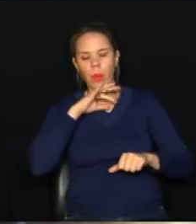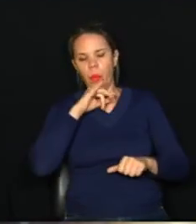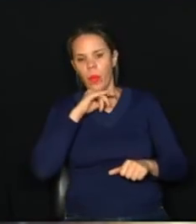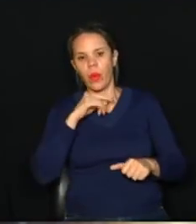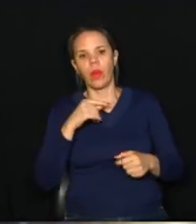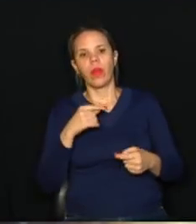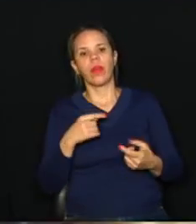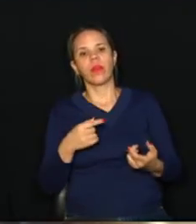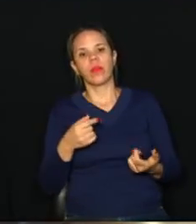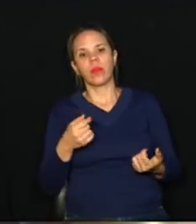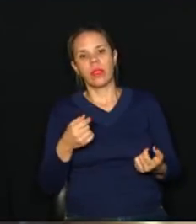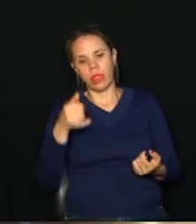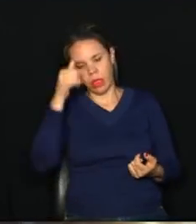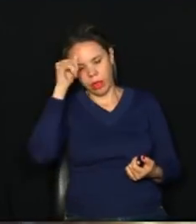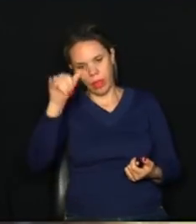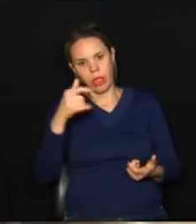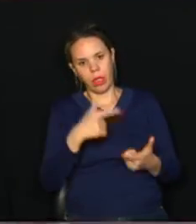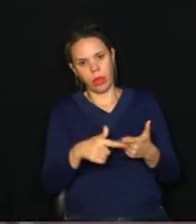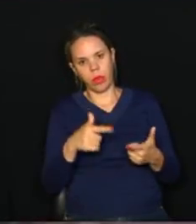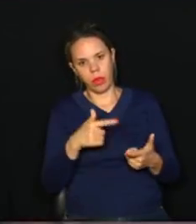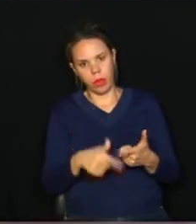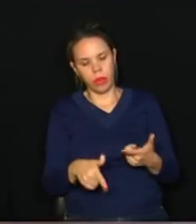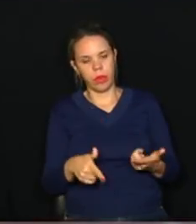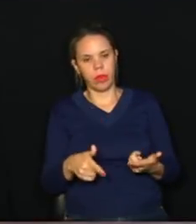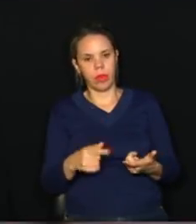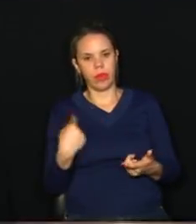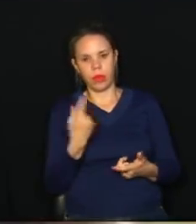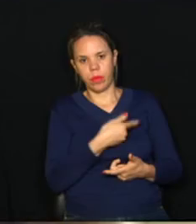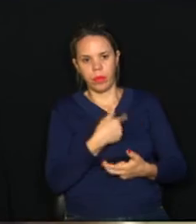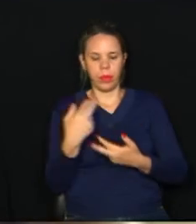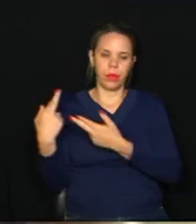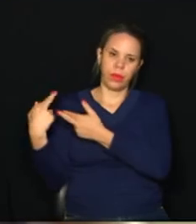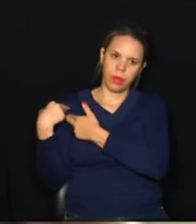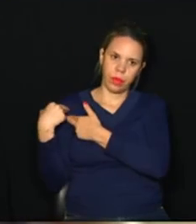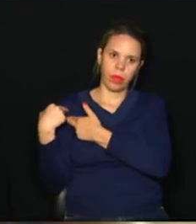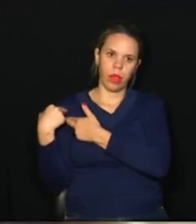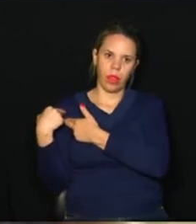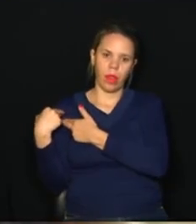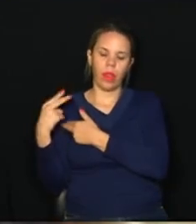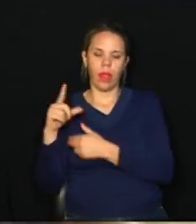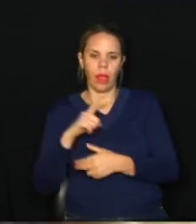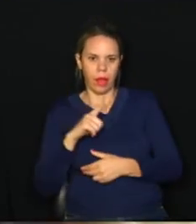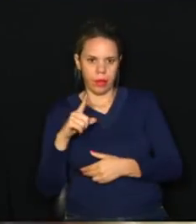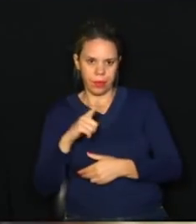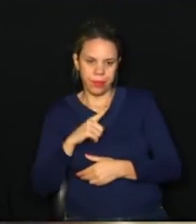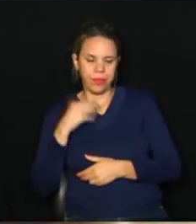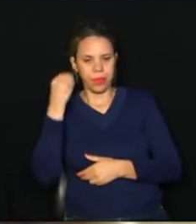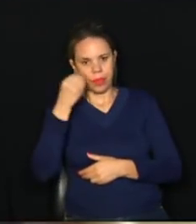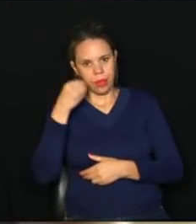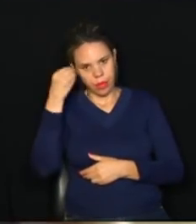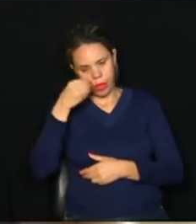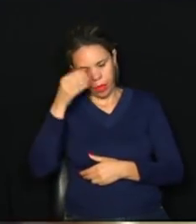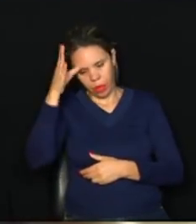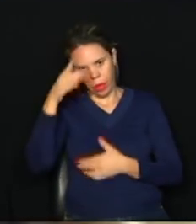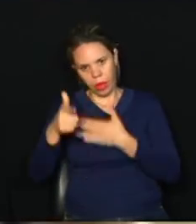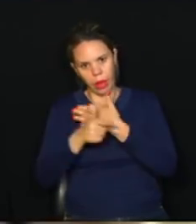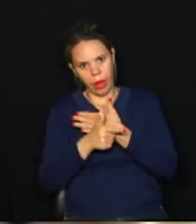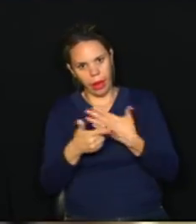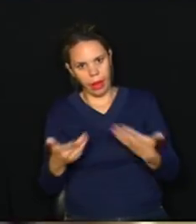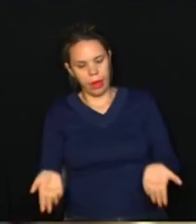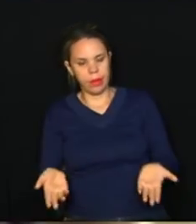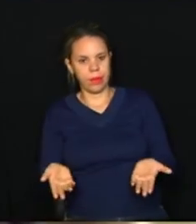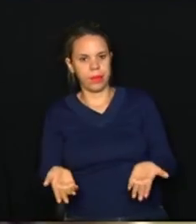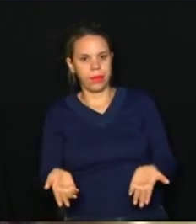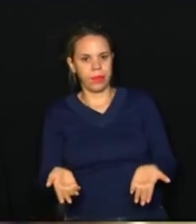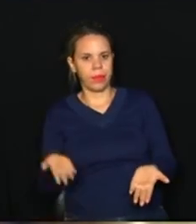ser combatida. E cabe a nós, que temos esse conhecimento, é papel de